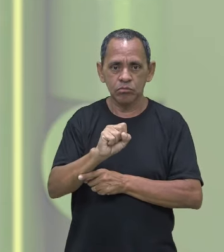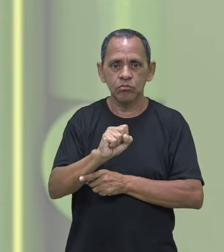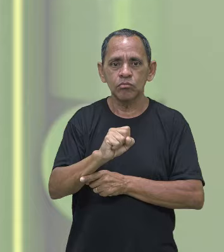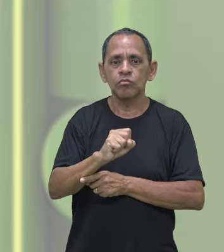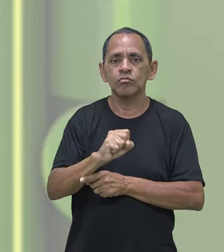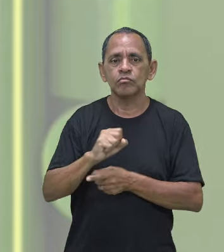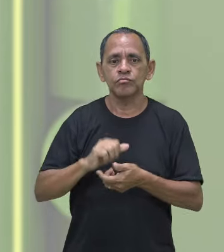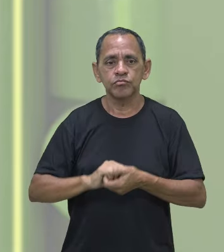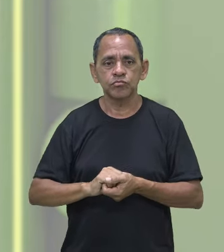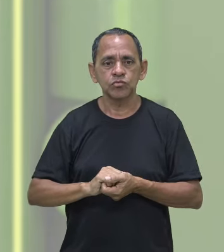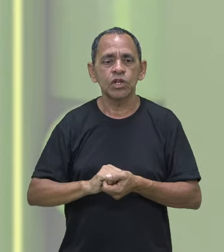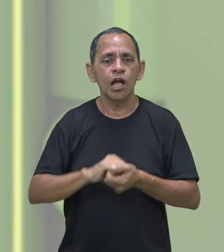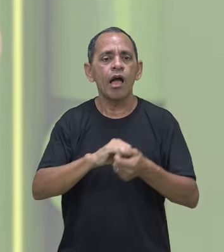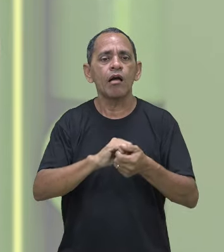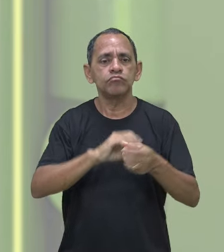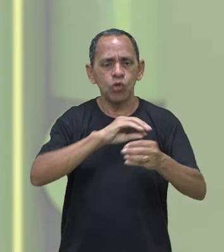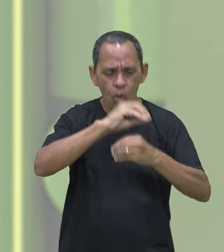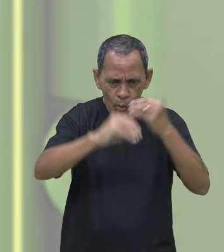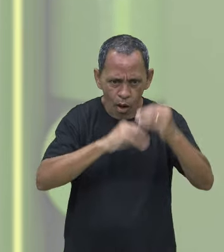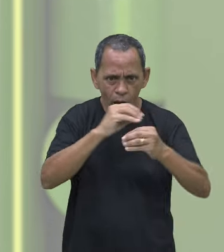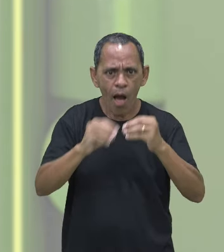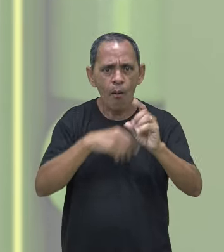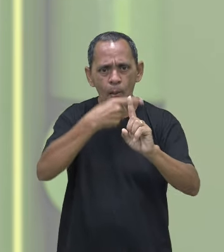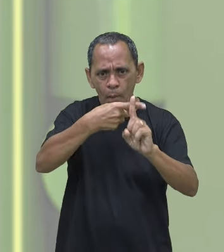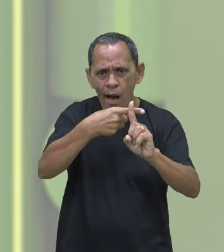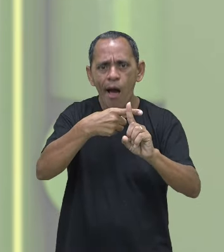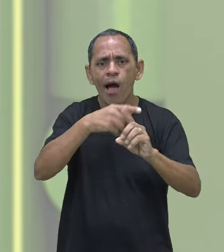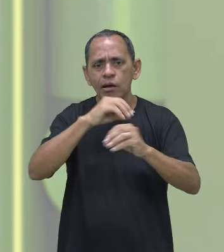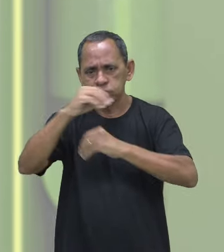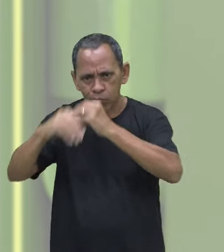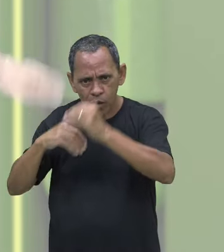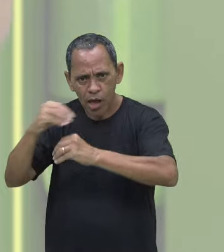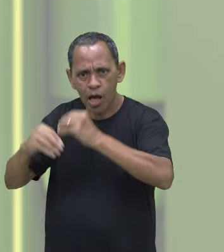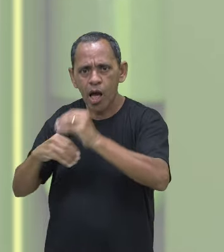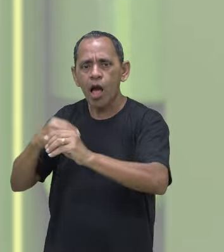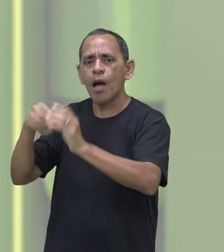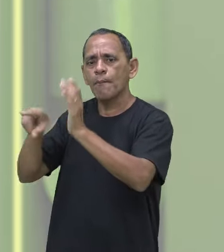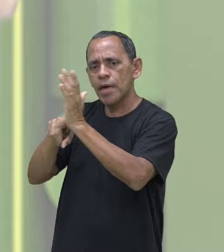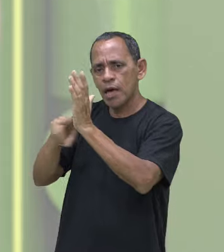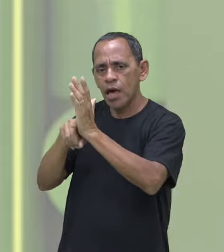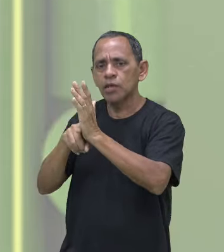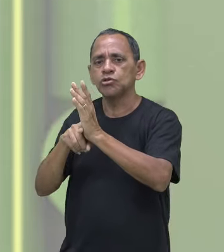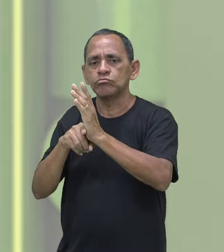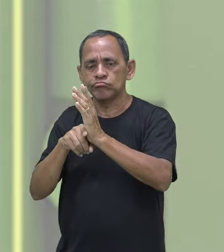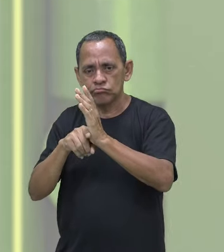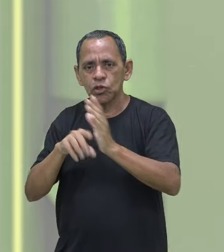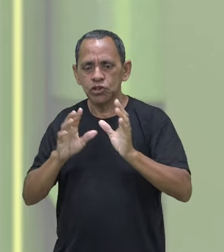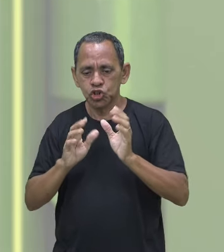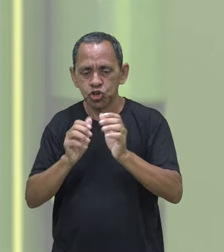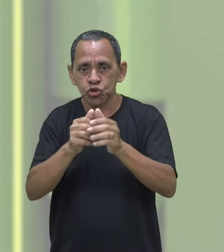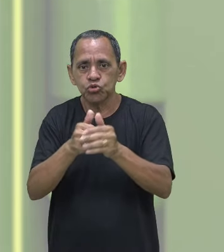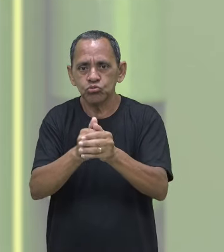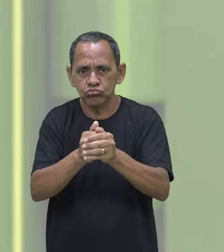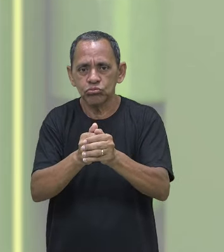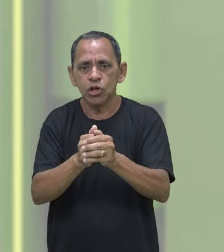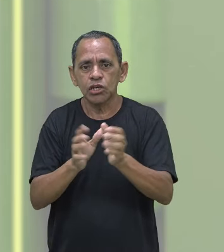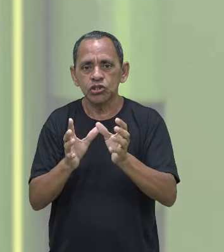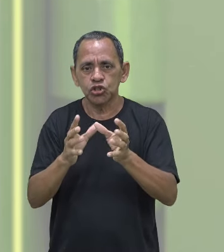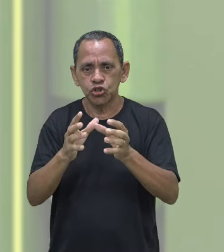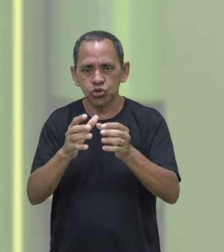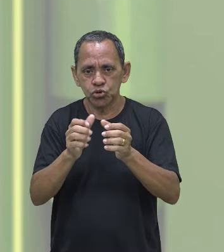íon OH-, conhecido como hidroxila. E esses dois íons interagem, se juntam com os fragmentos da